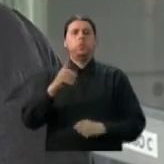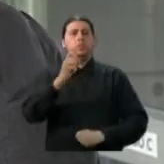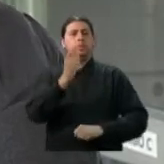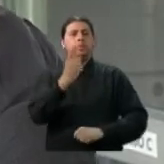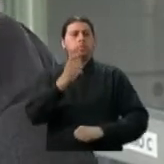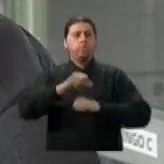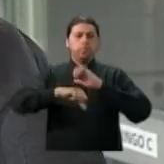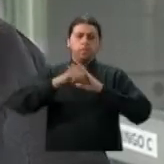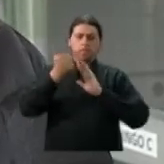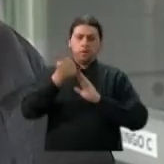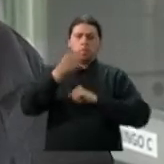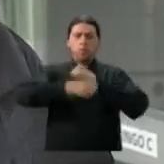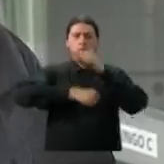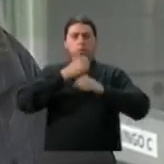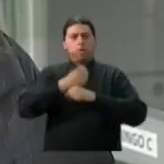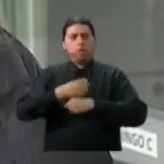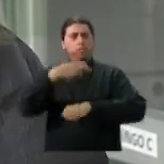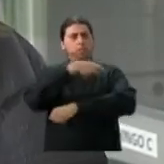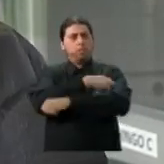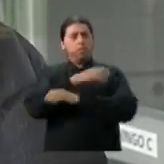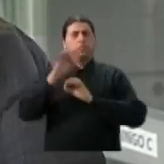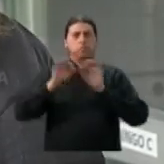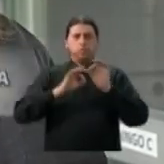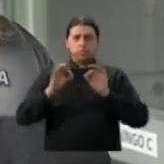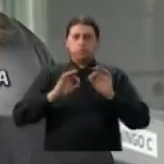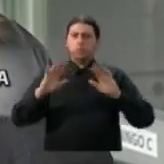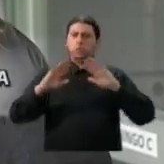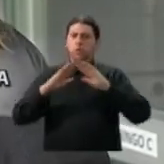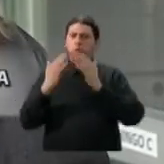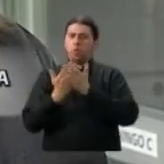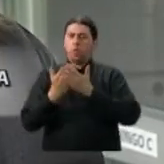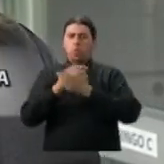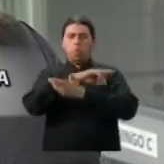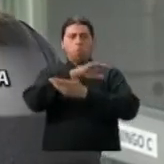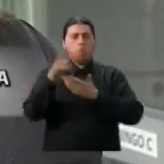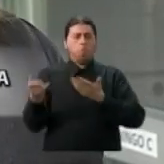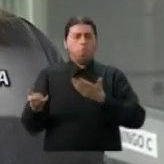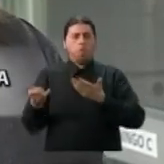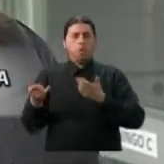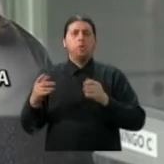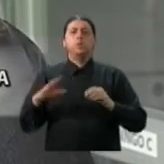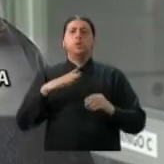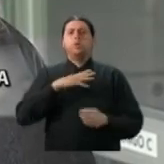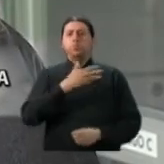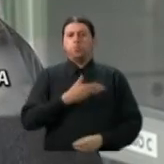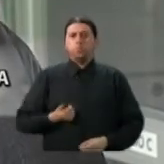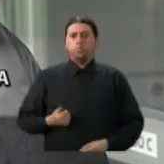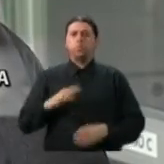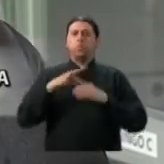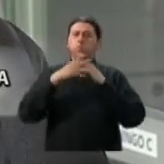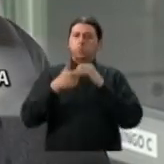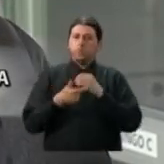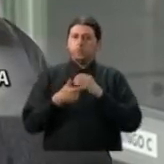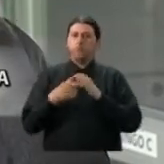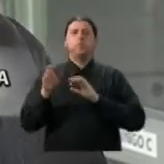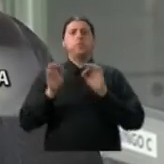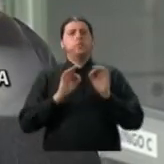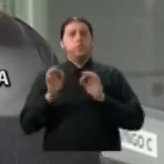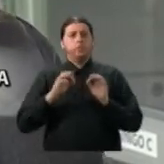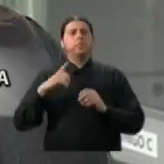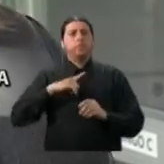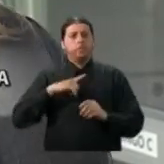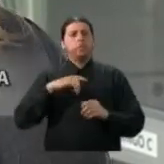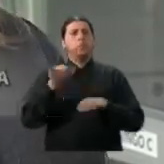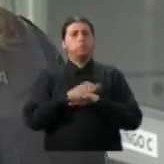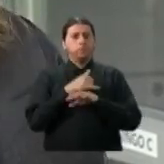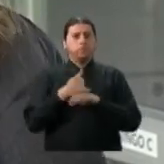em que se fez em todas as escolas, né, públicas e privadas aqui do município, a gente teve alguns eventos graves